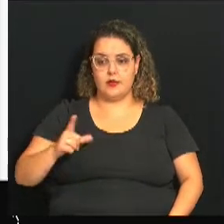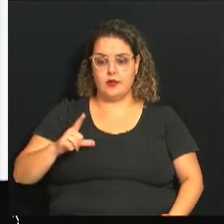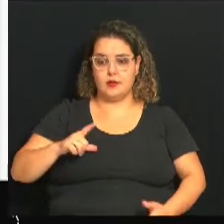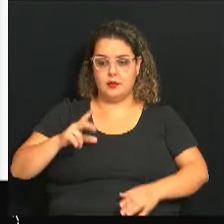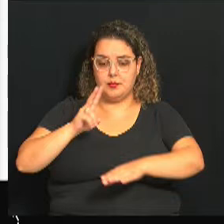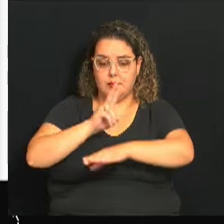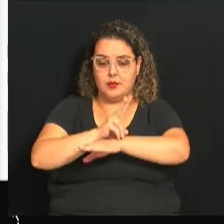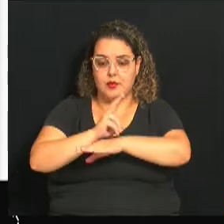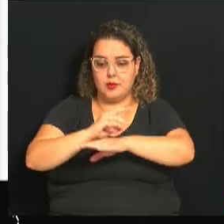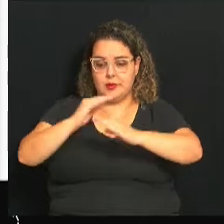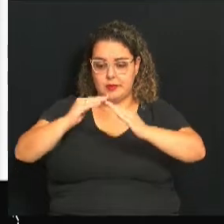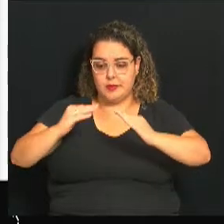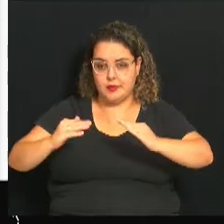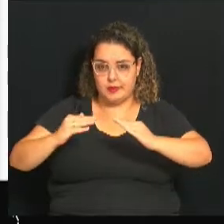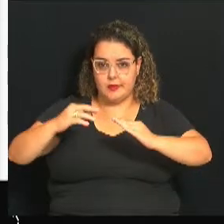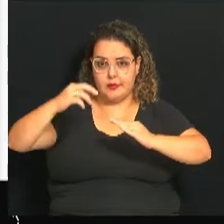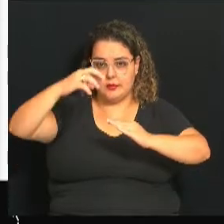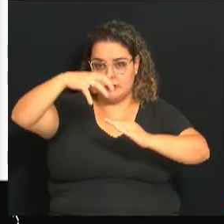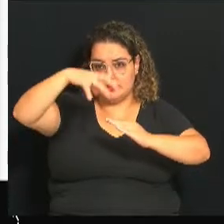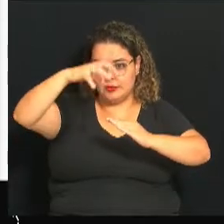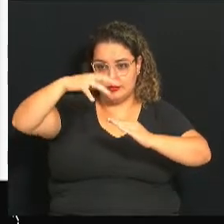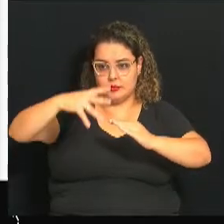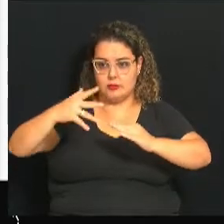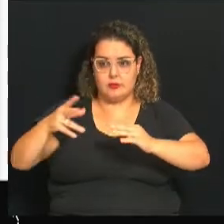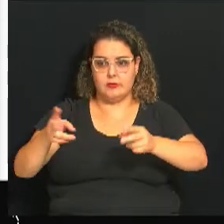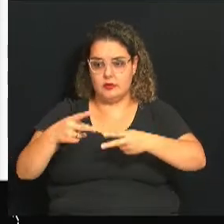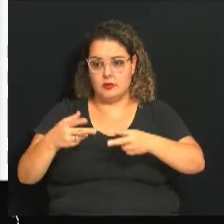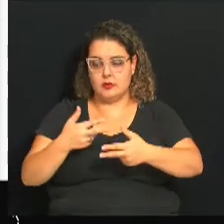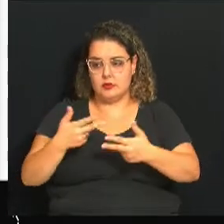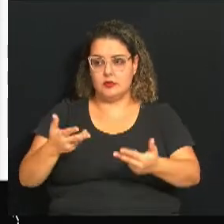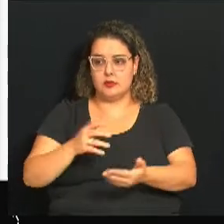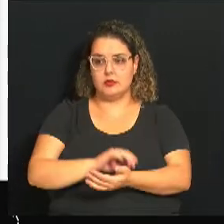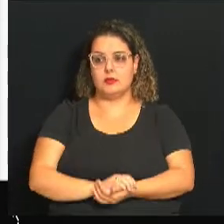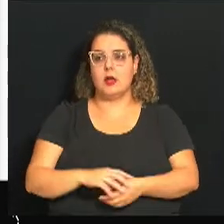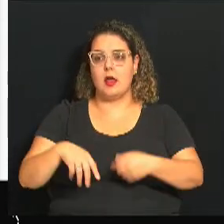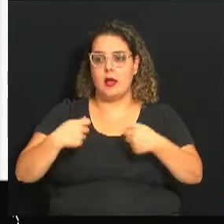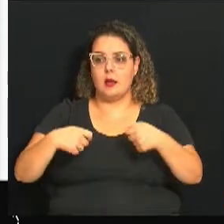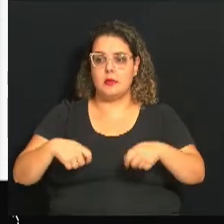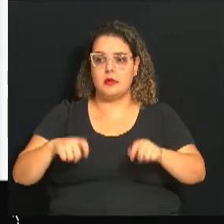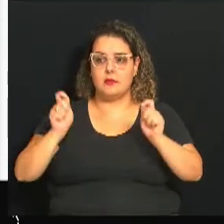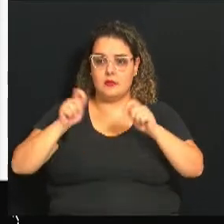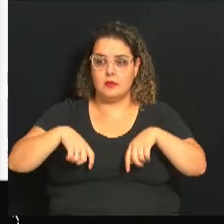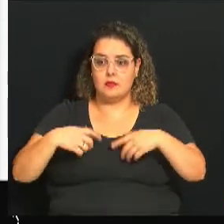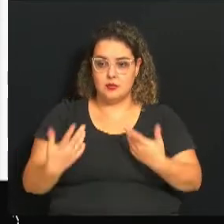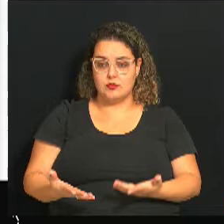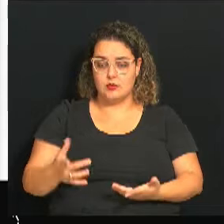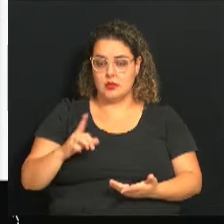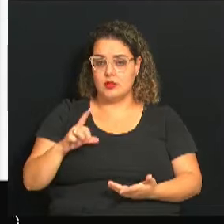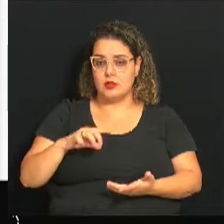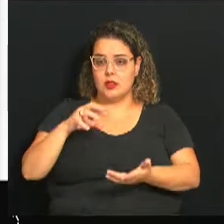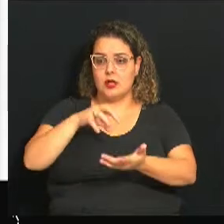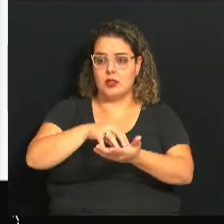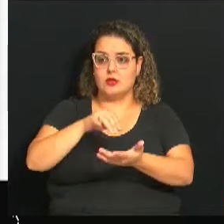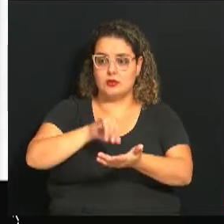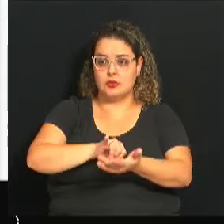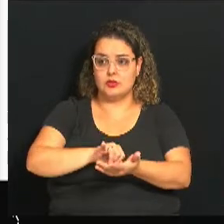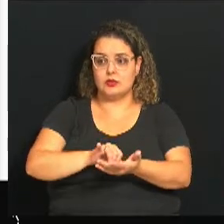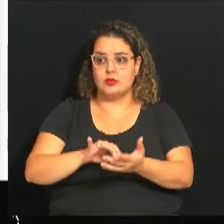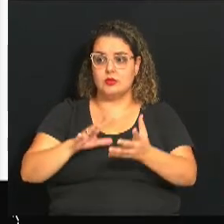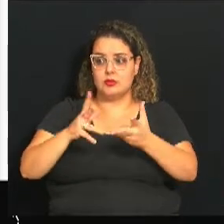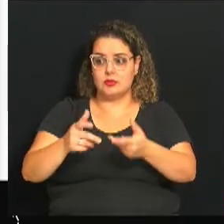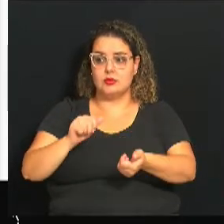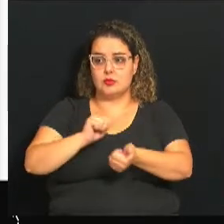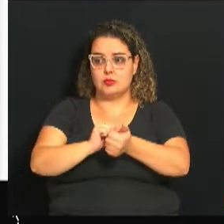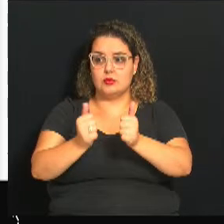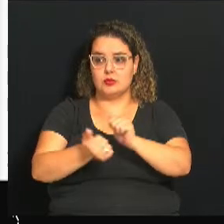e à criminalidade, então são ações que precisam ser efetivadas para que a gente tenha esse centro também totalmente requalificado em todas